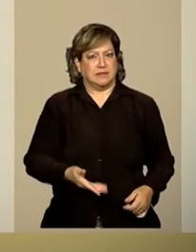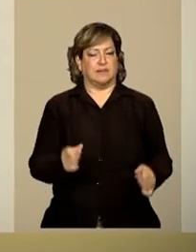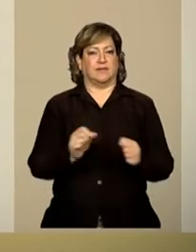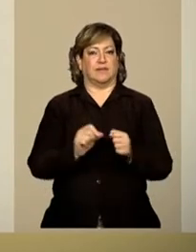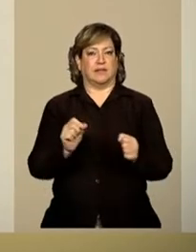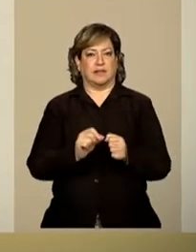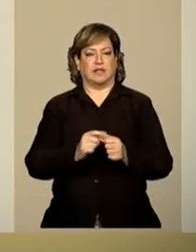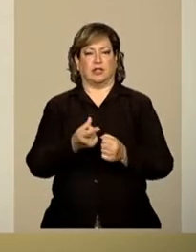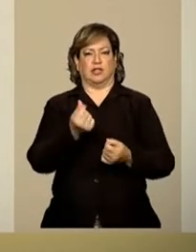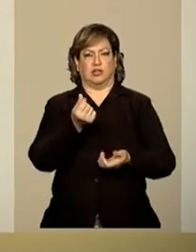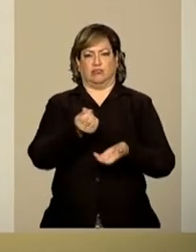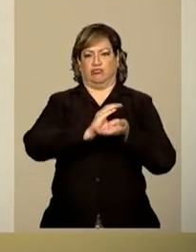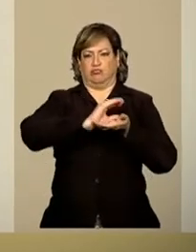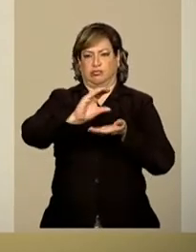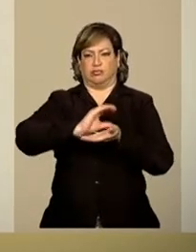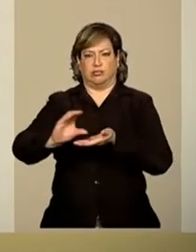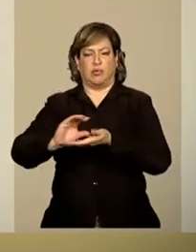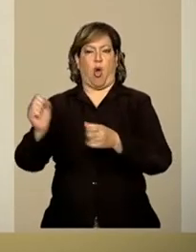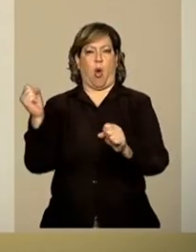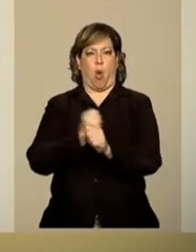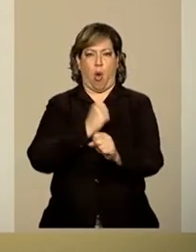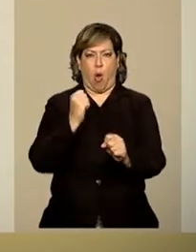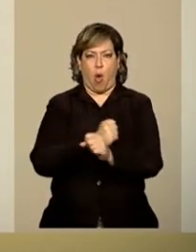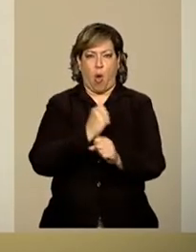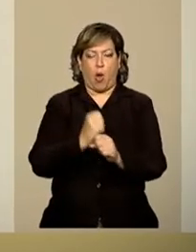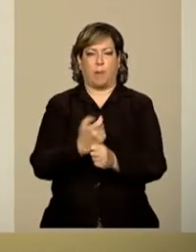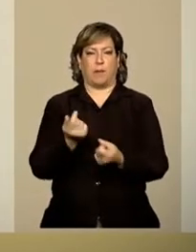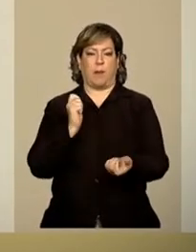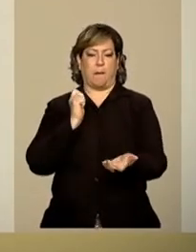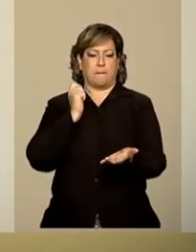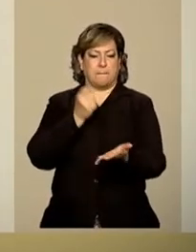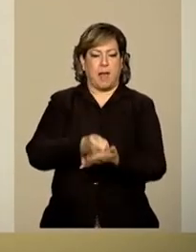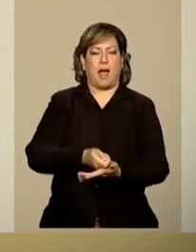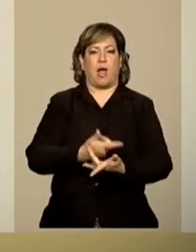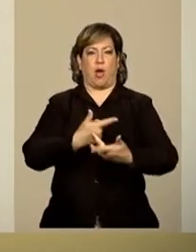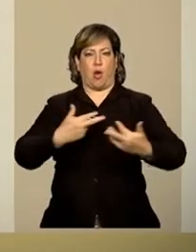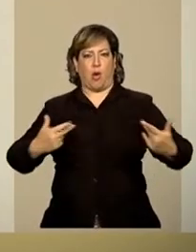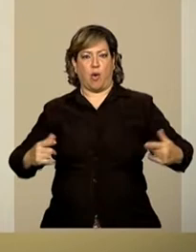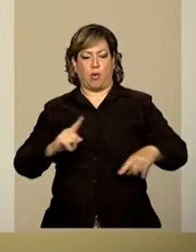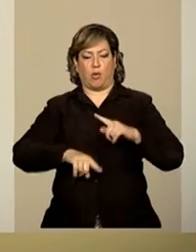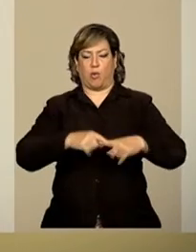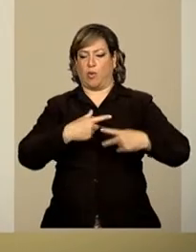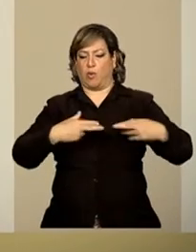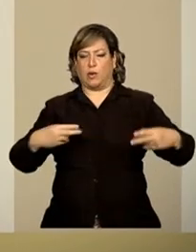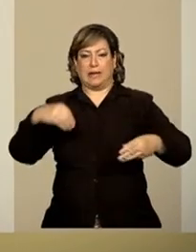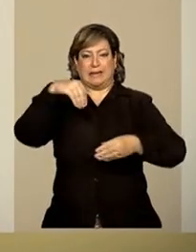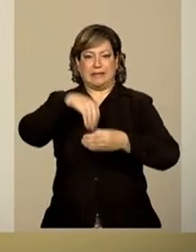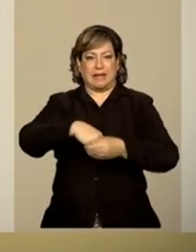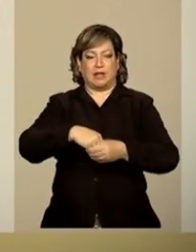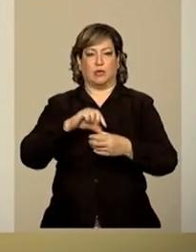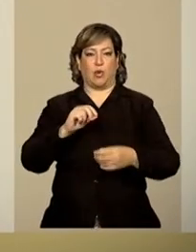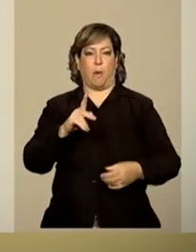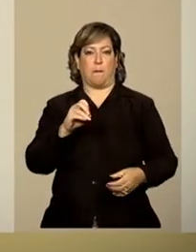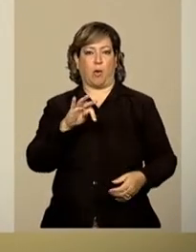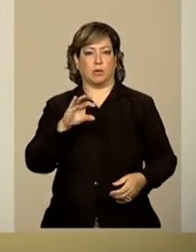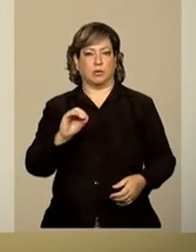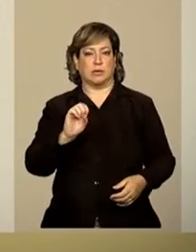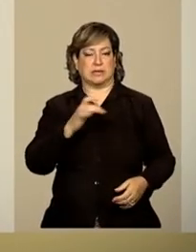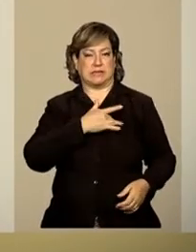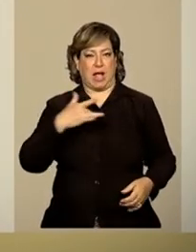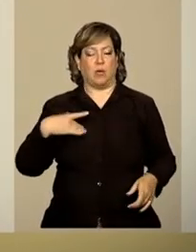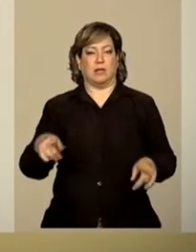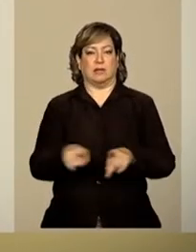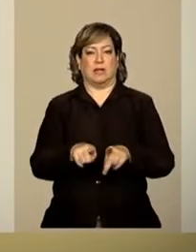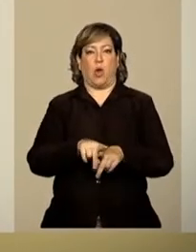os investimentos em obras a compra de equipamentos para postos de saúde prazo paz e para os